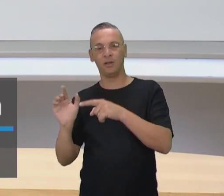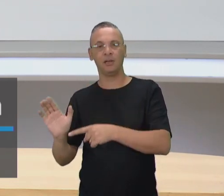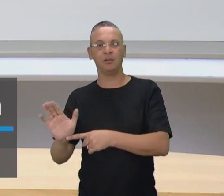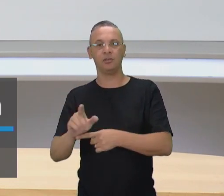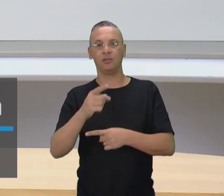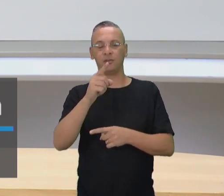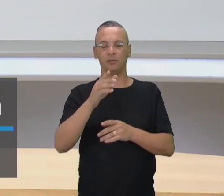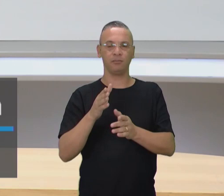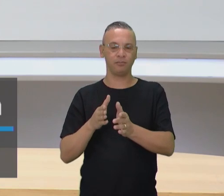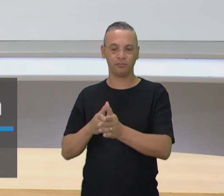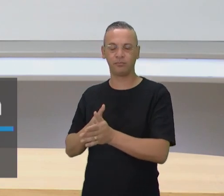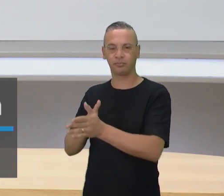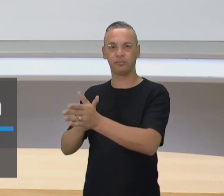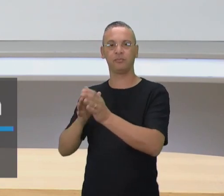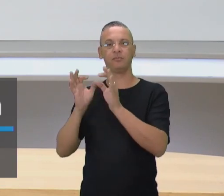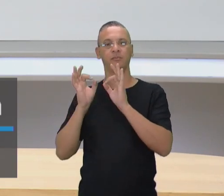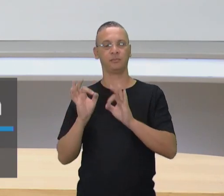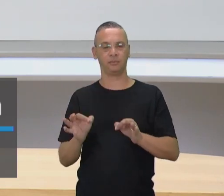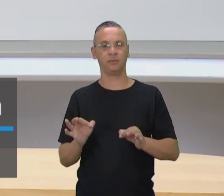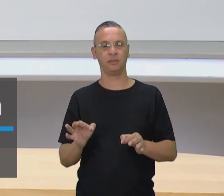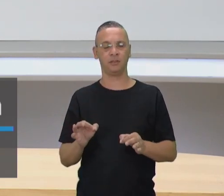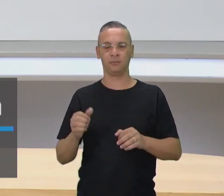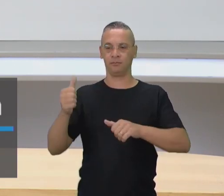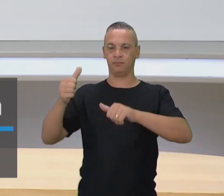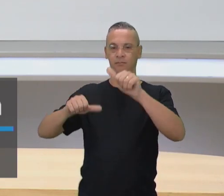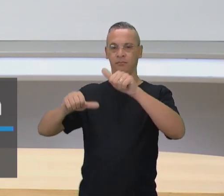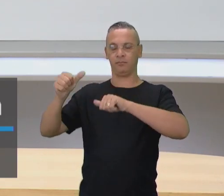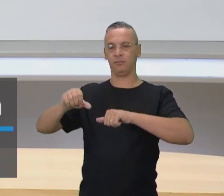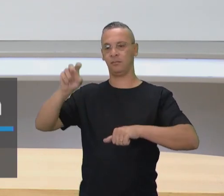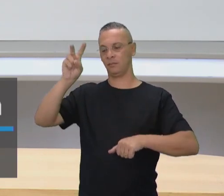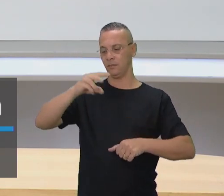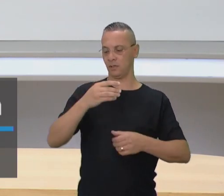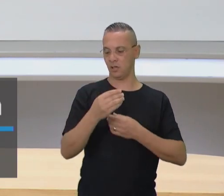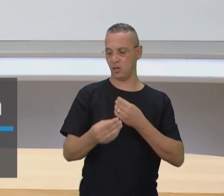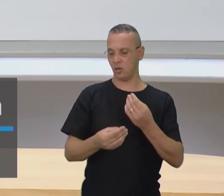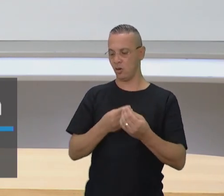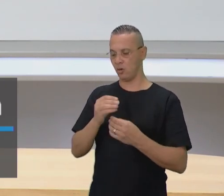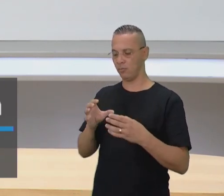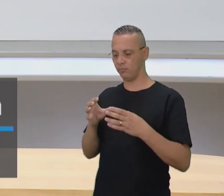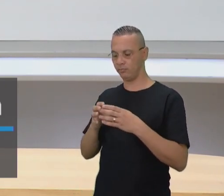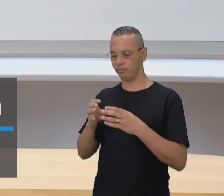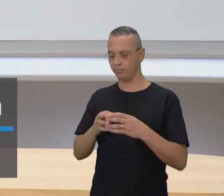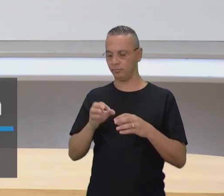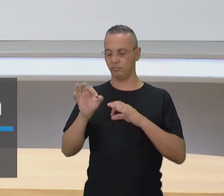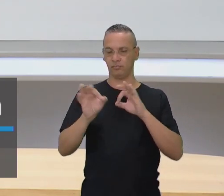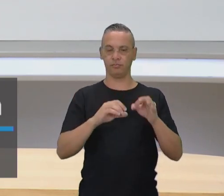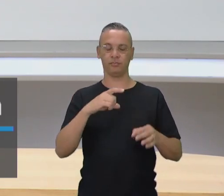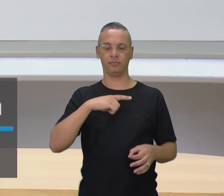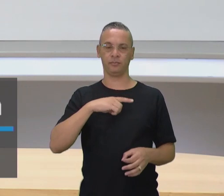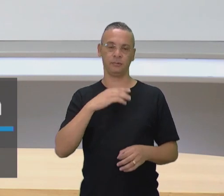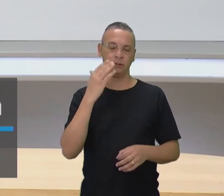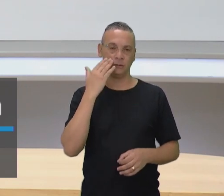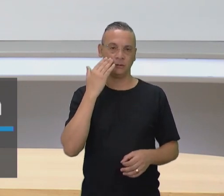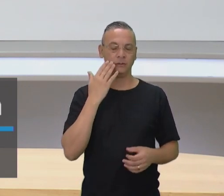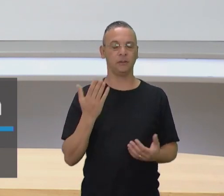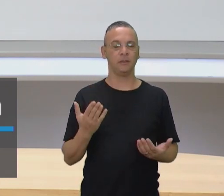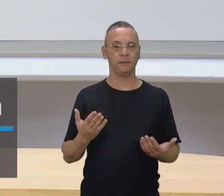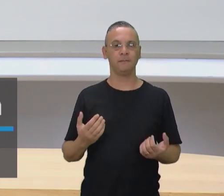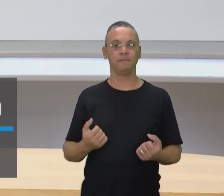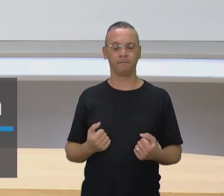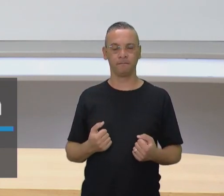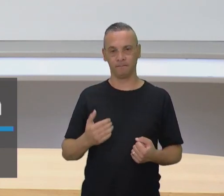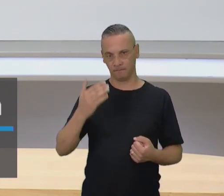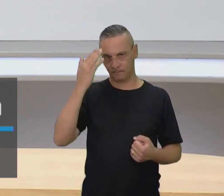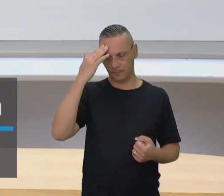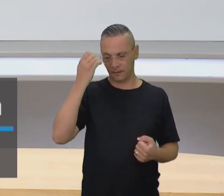a acompanhar esses veículos, ou seja, a analisar como que esses veículos têm trabalhado, como que essa máquina de informação tem trabalhado, se ela